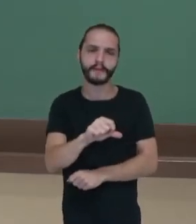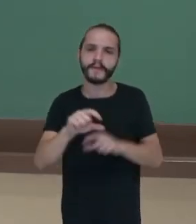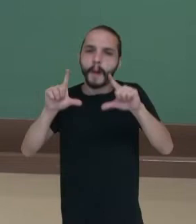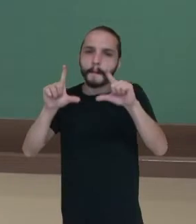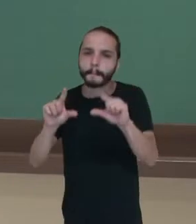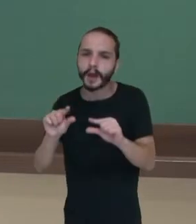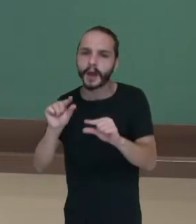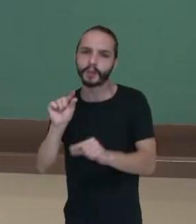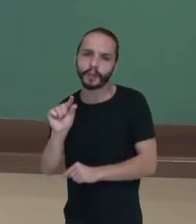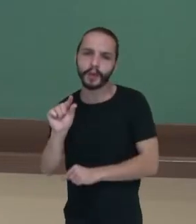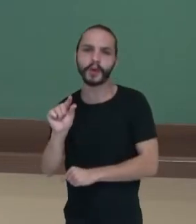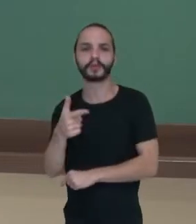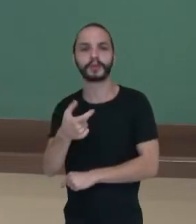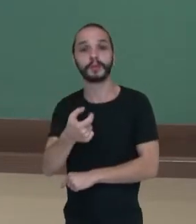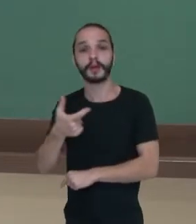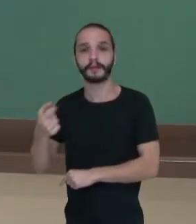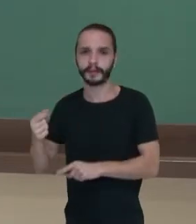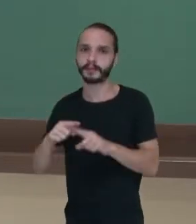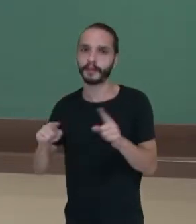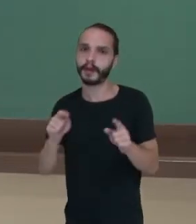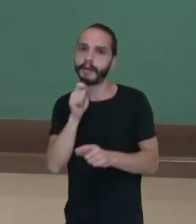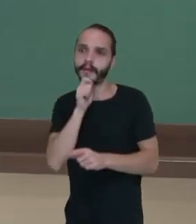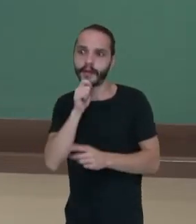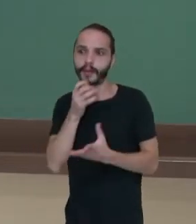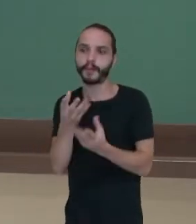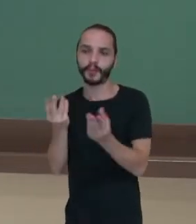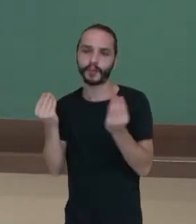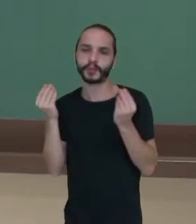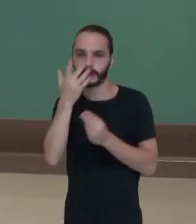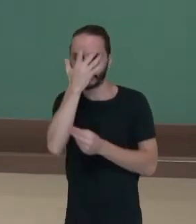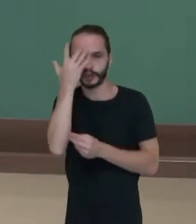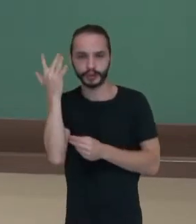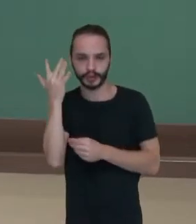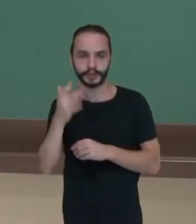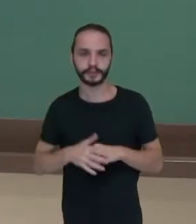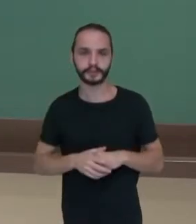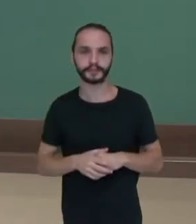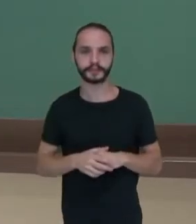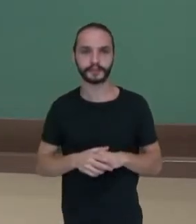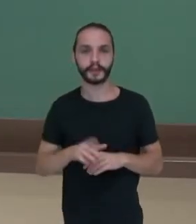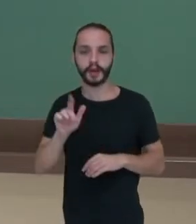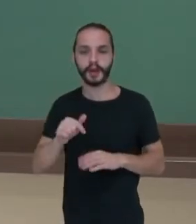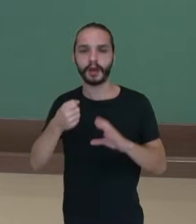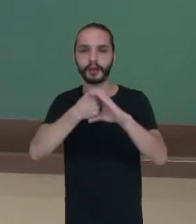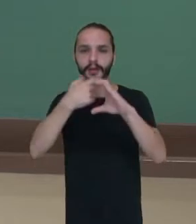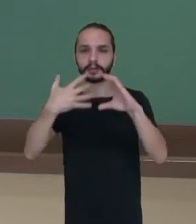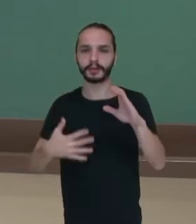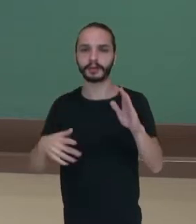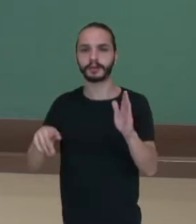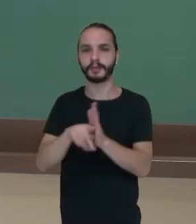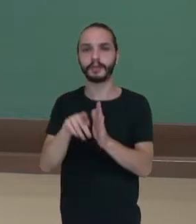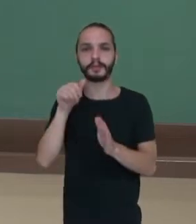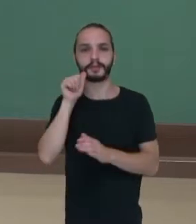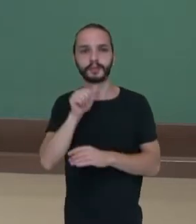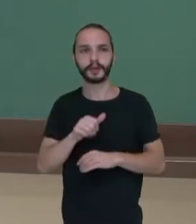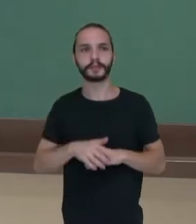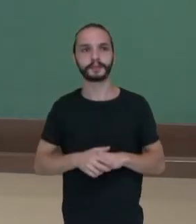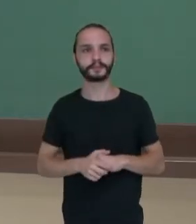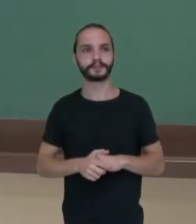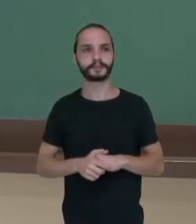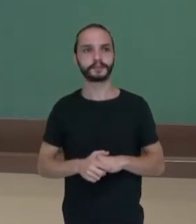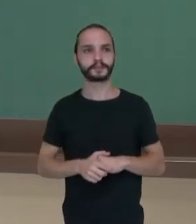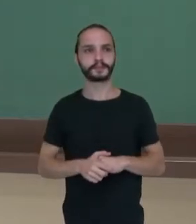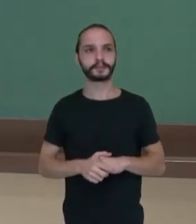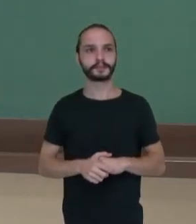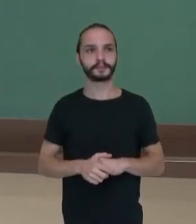2020, mas também um grande número ali em 2020, certo? Características ali da questão das mulheres no mercado de trabalho. E